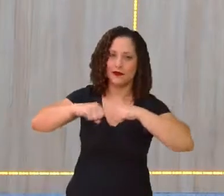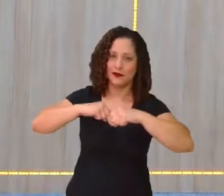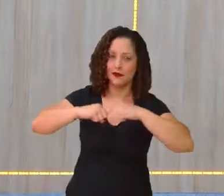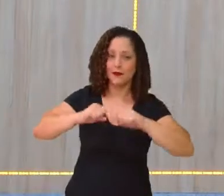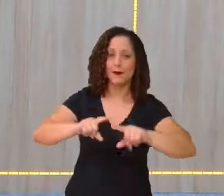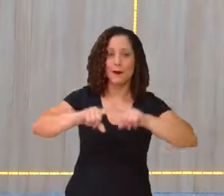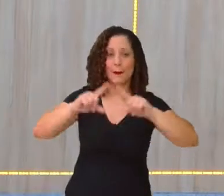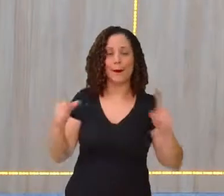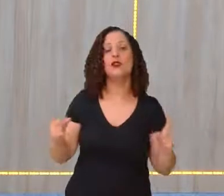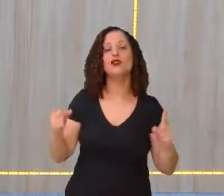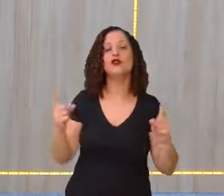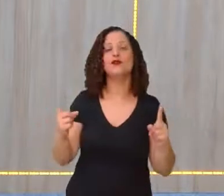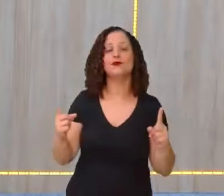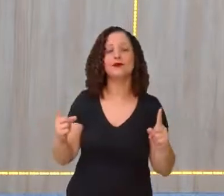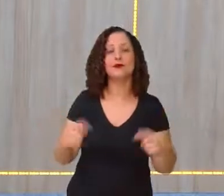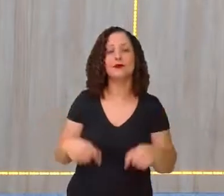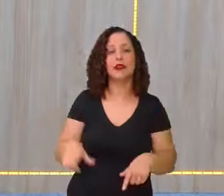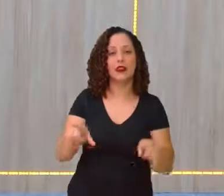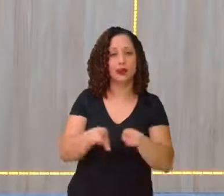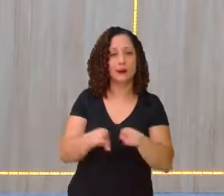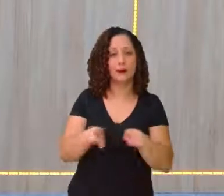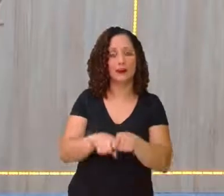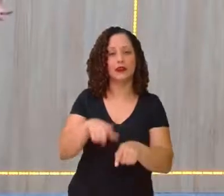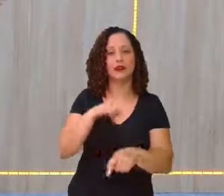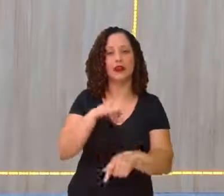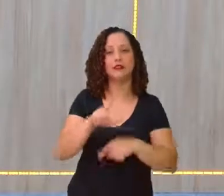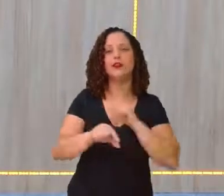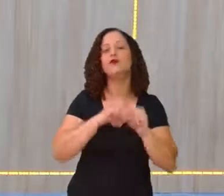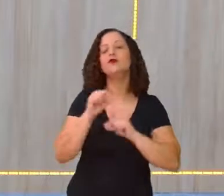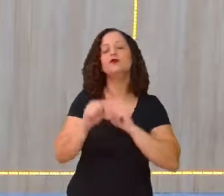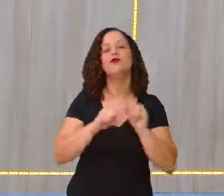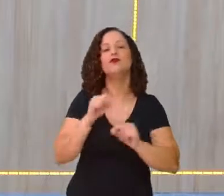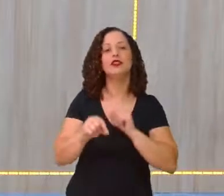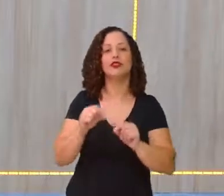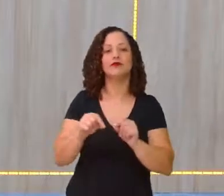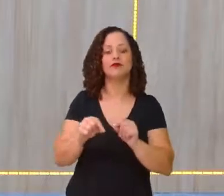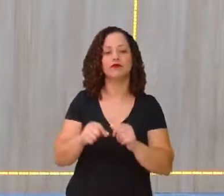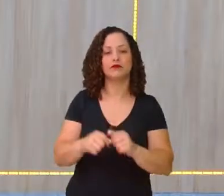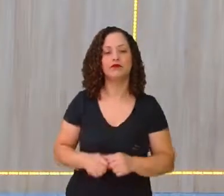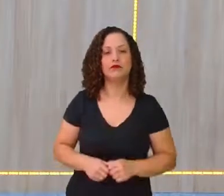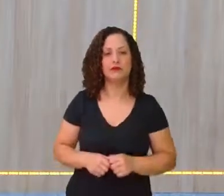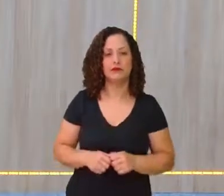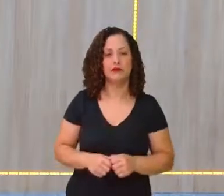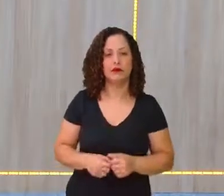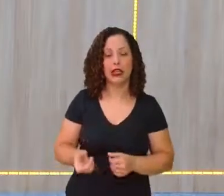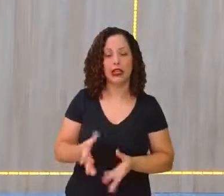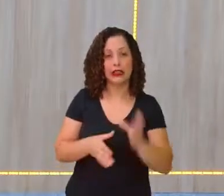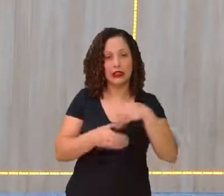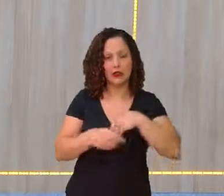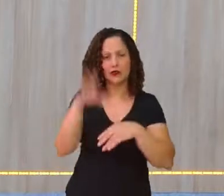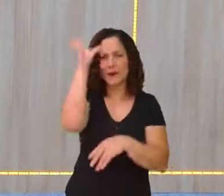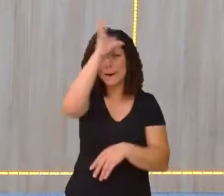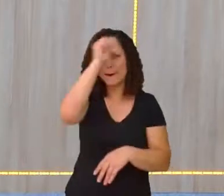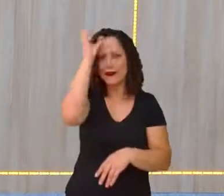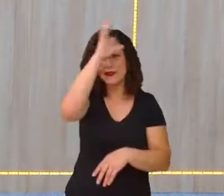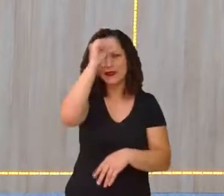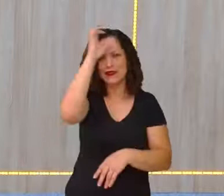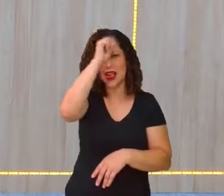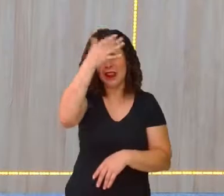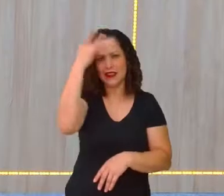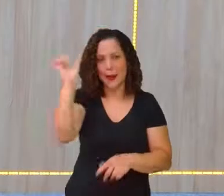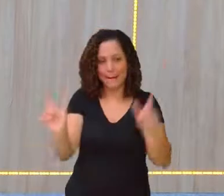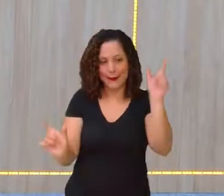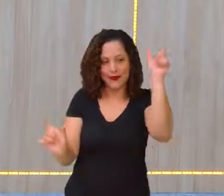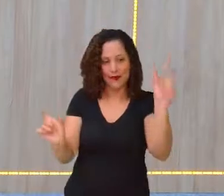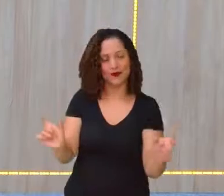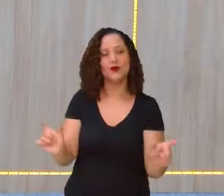relacionada a uma arte marcial, também existe dentro do aprendizado ali daquela pessoa, né,